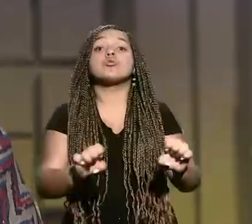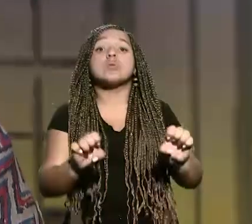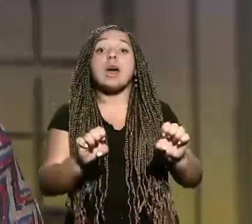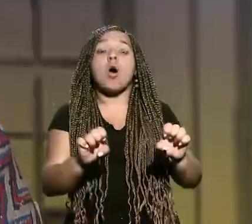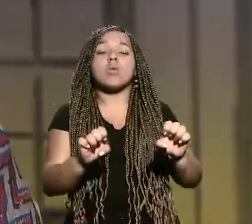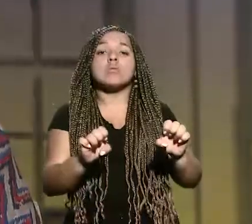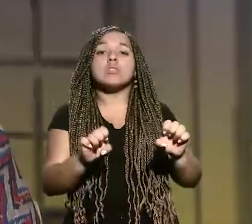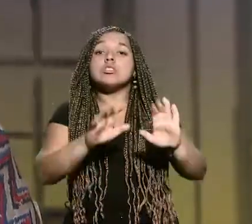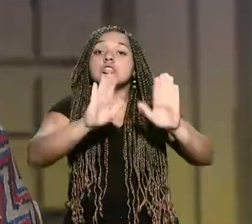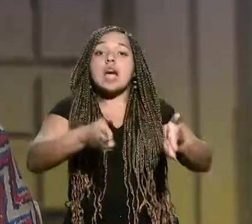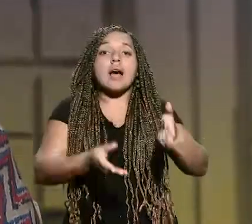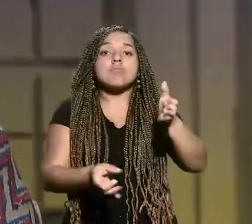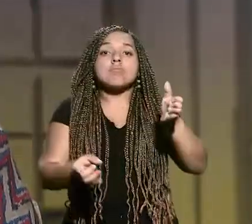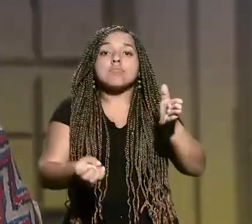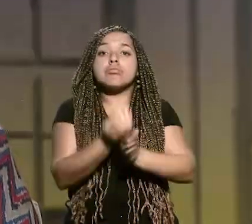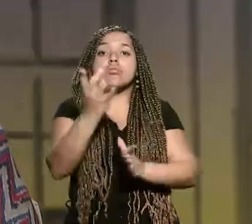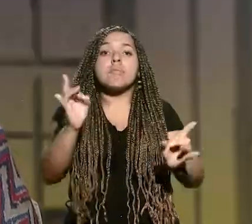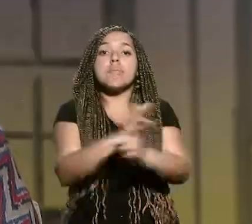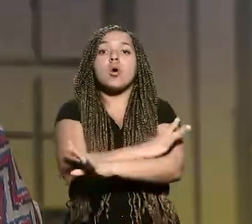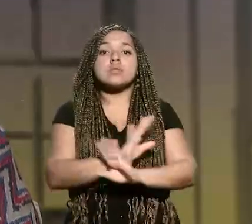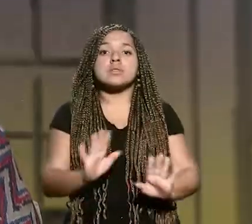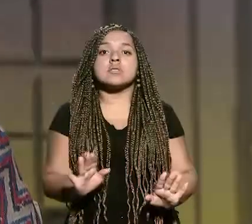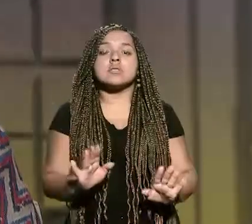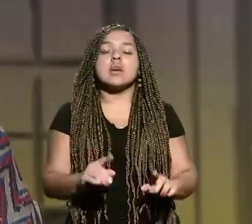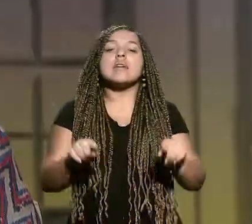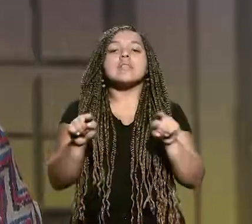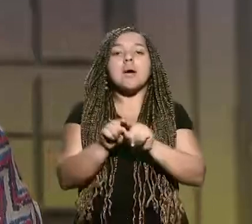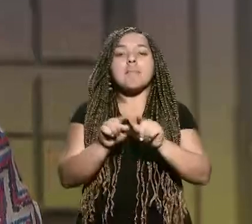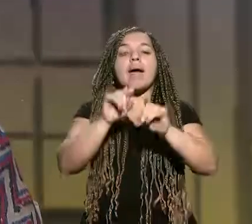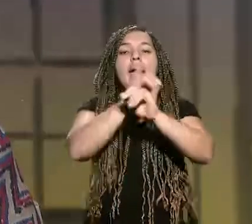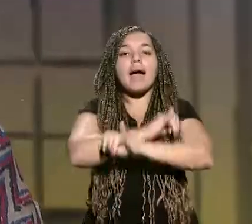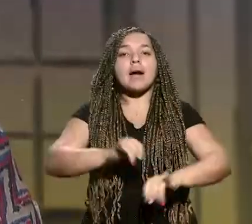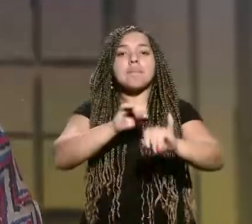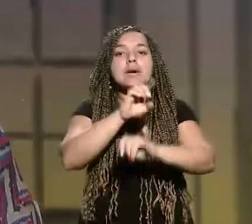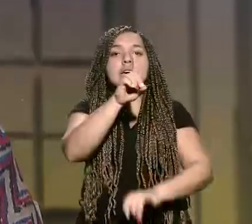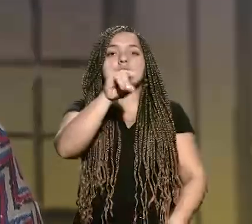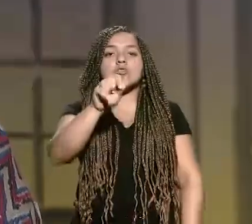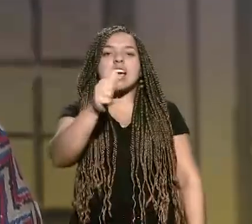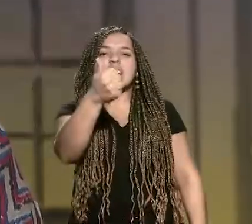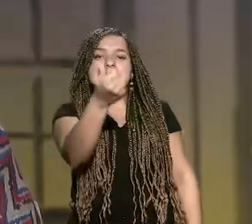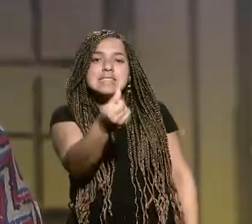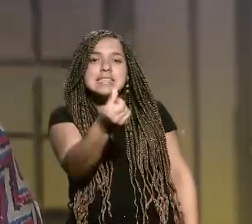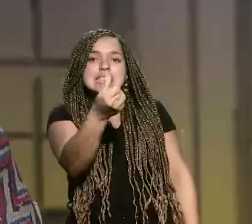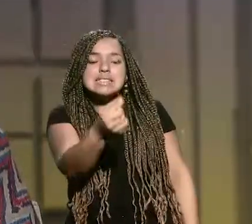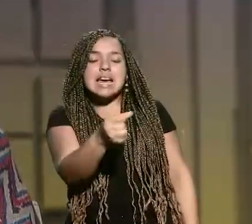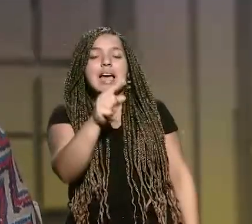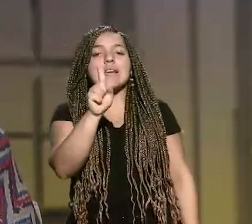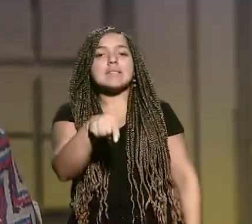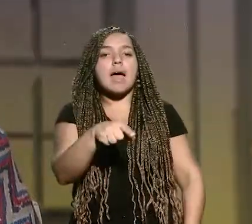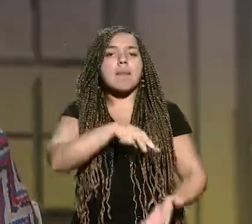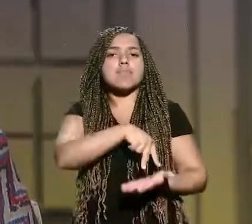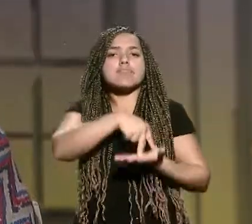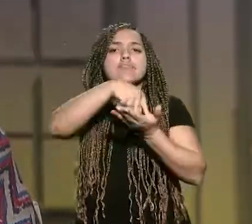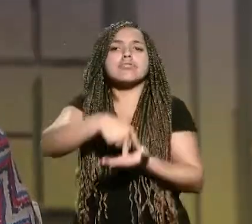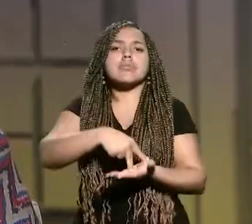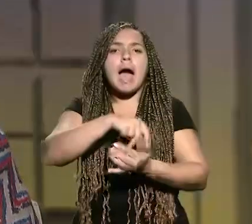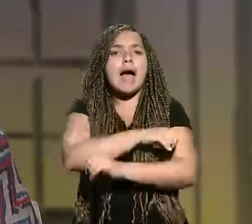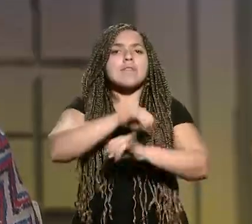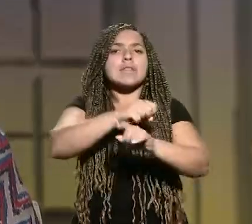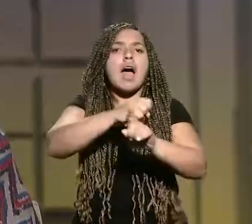mulheres, fortalecer as mulheres negras. É o dia 14 de março, que tem